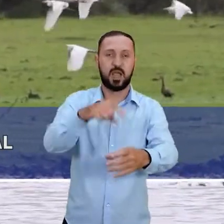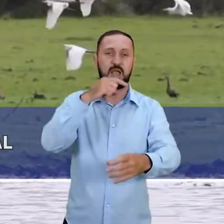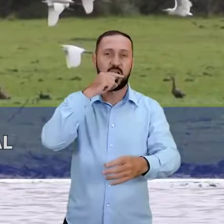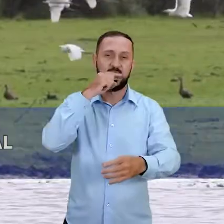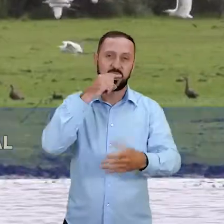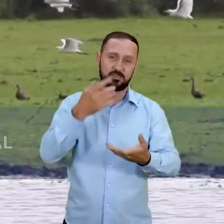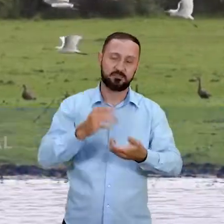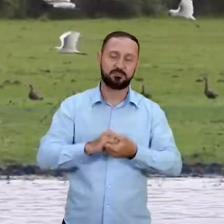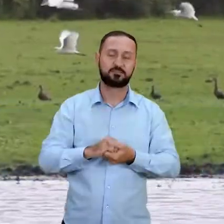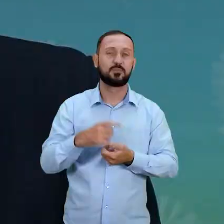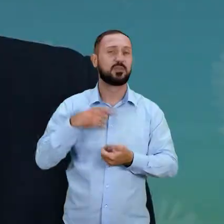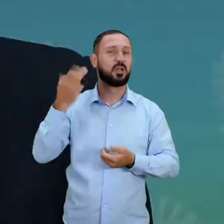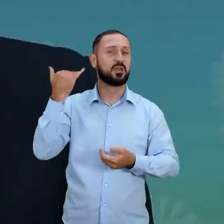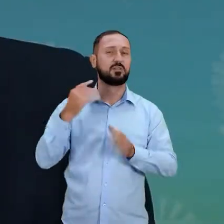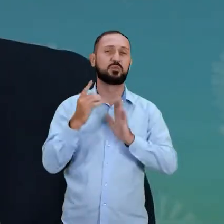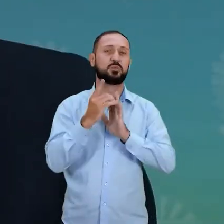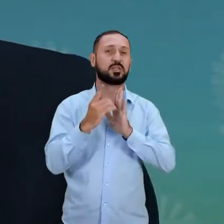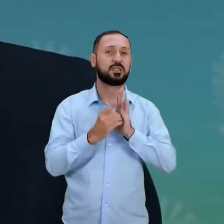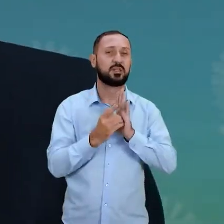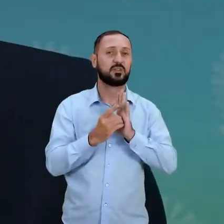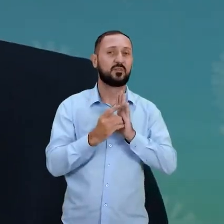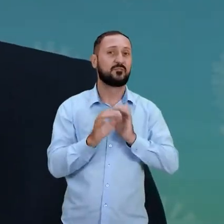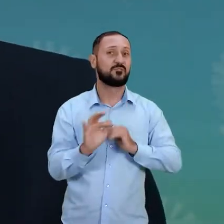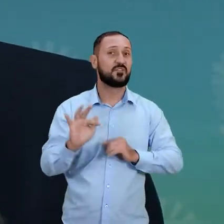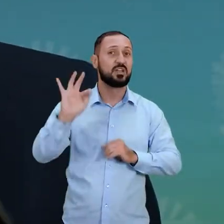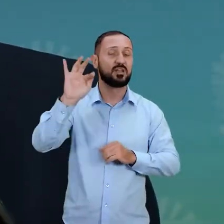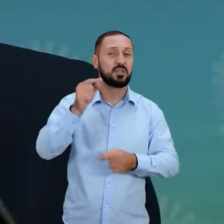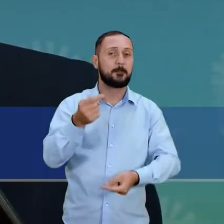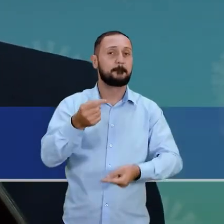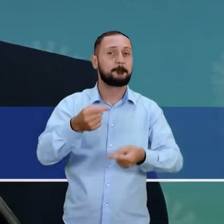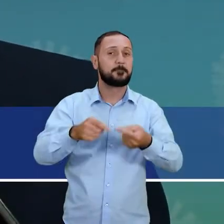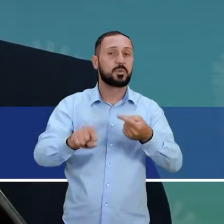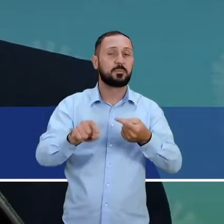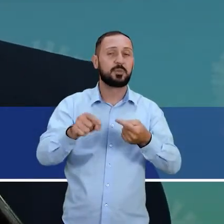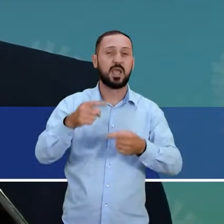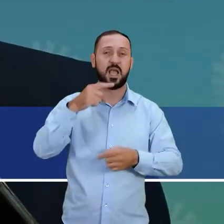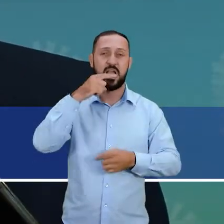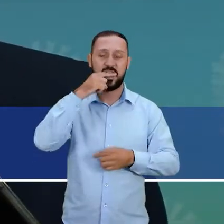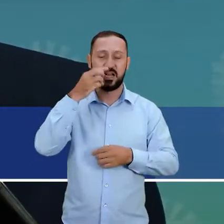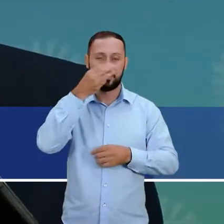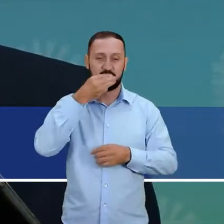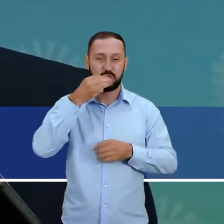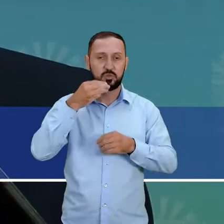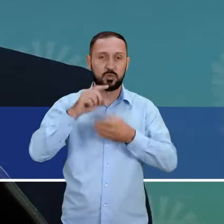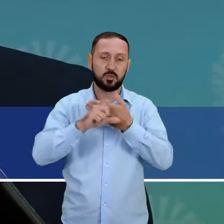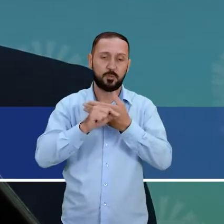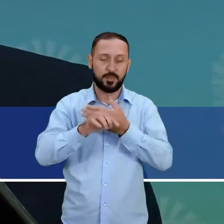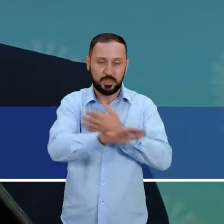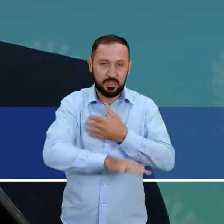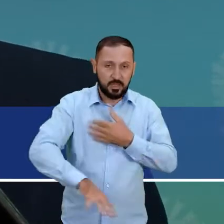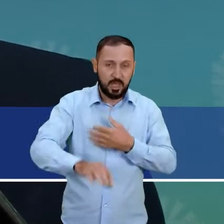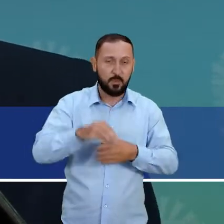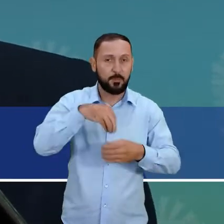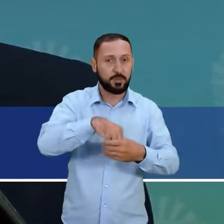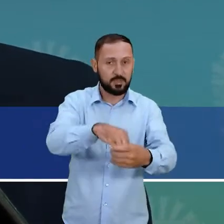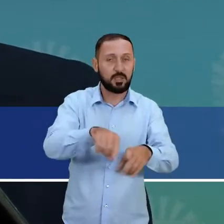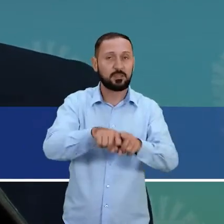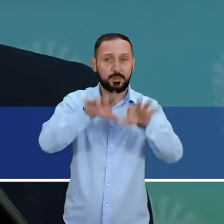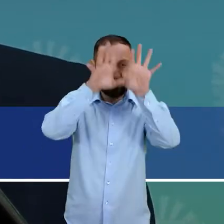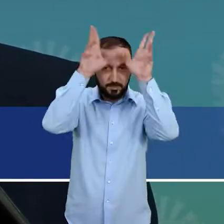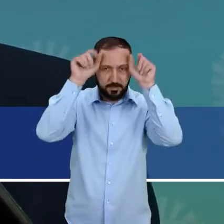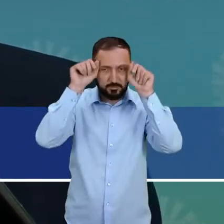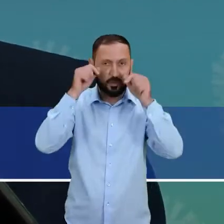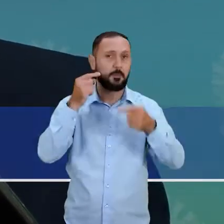nos biomas. Existia um decreto federal que proibia o plantio da cana-de-açúcar no Pantanal e na